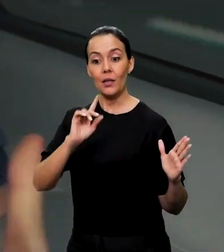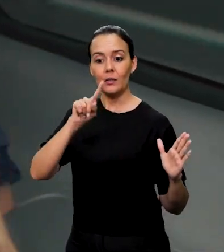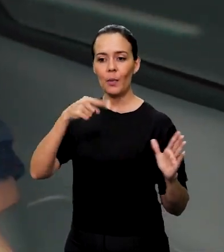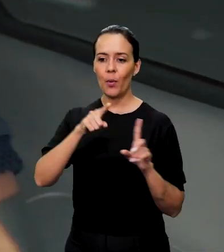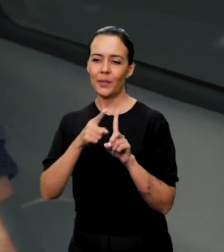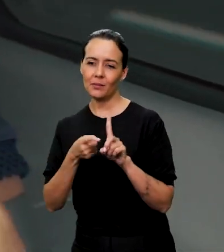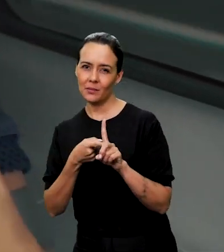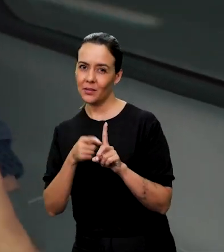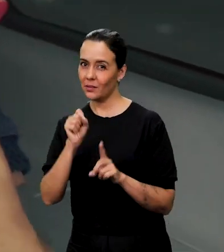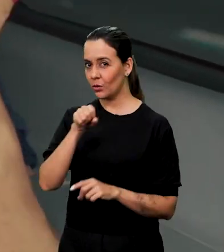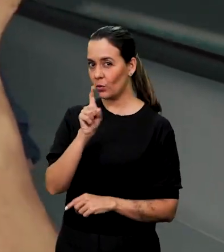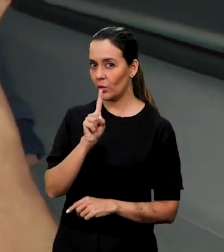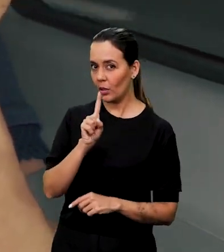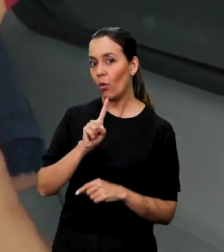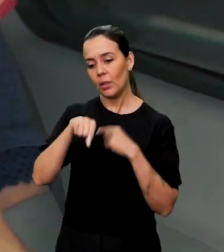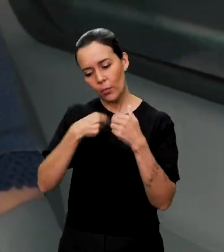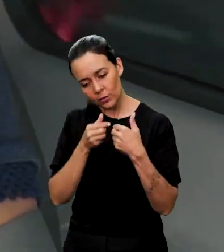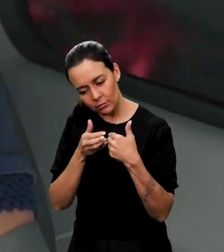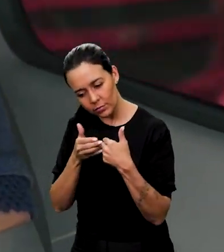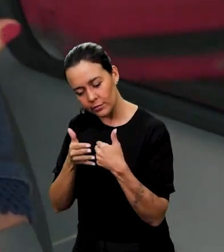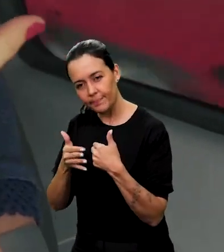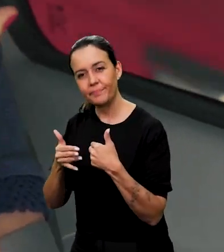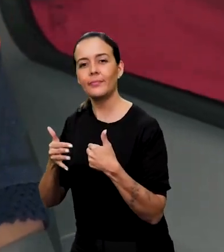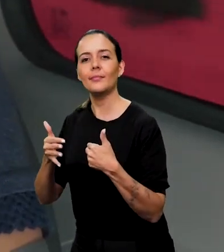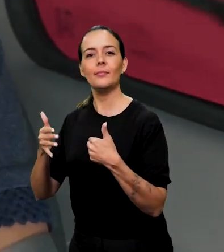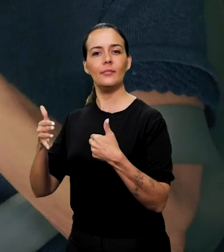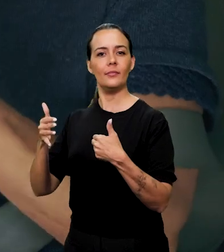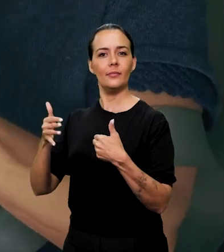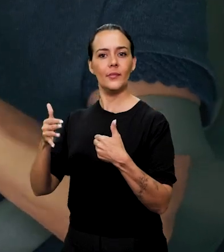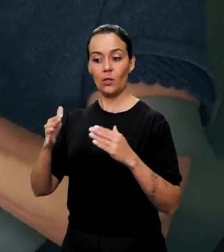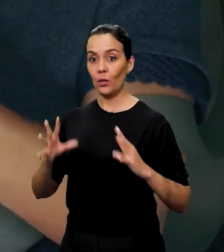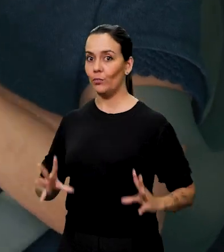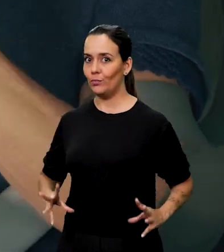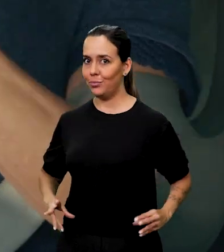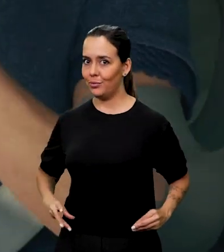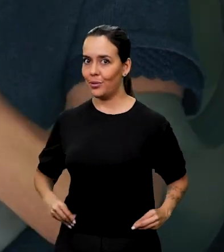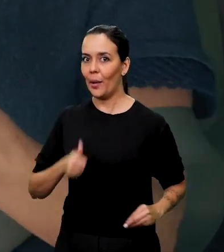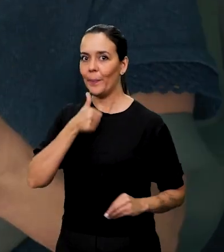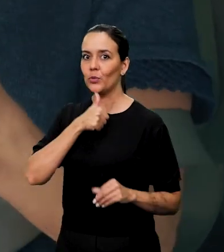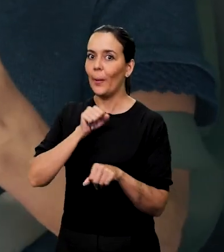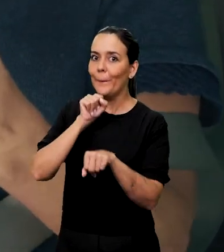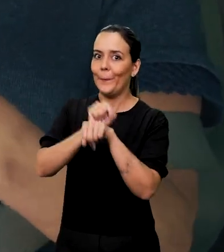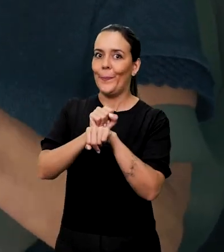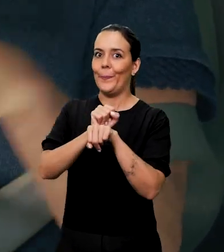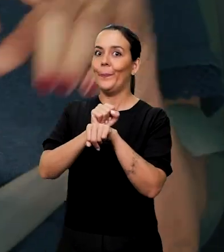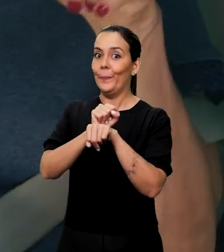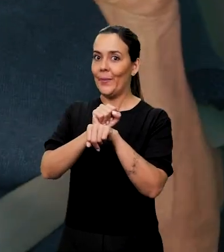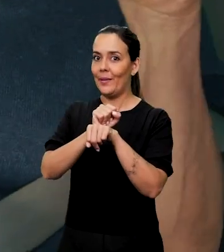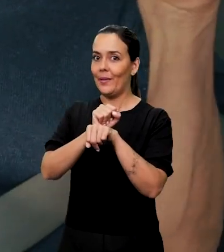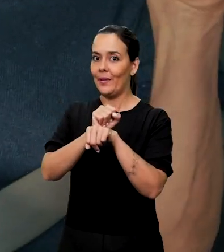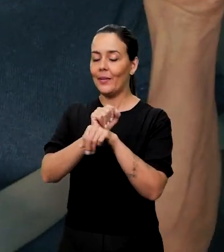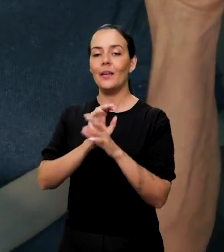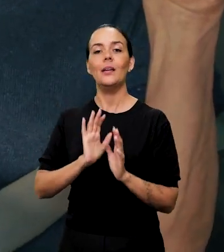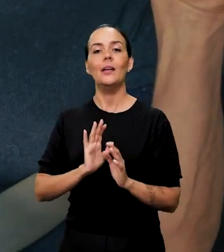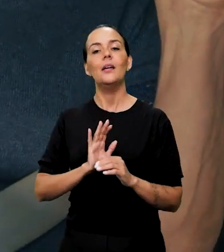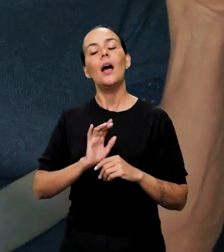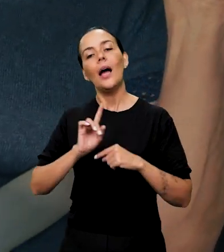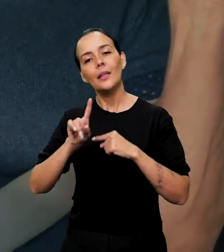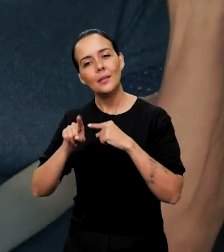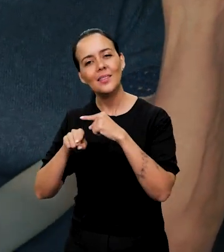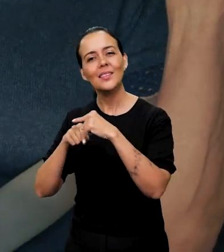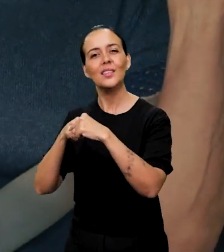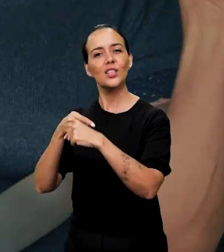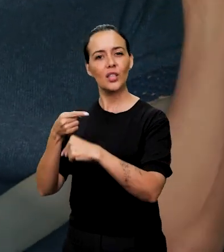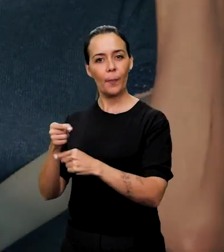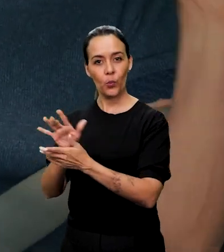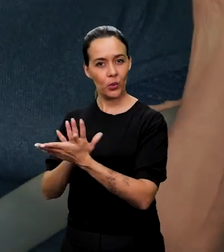não, depois a questão da menopausa, né, que é um dia, o último dia da menstruação, 12 meses depois,